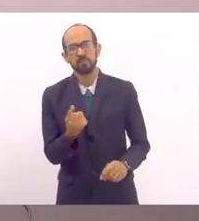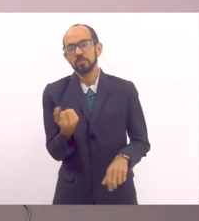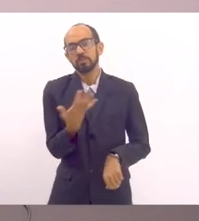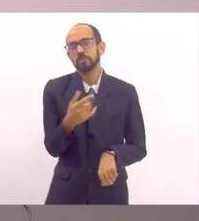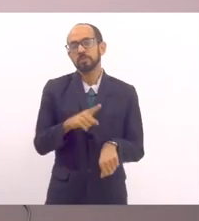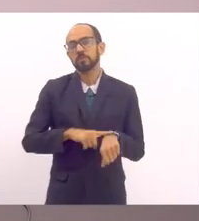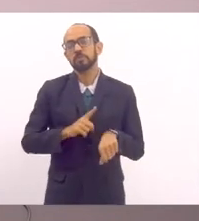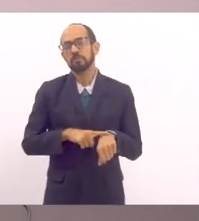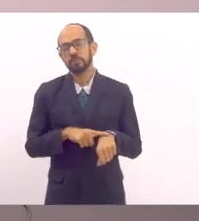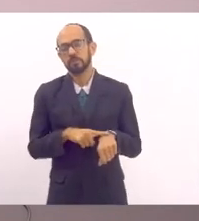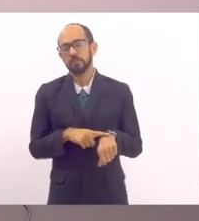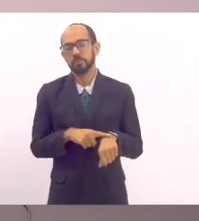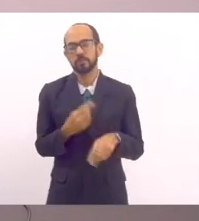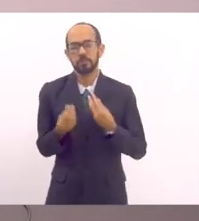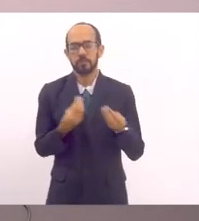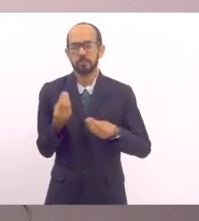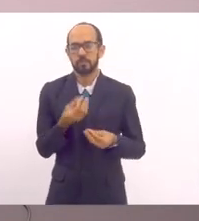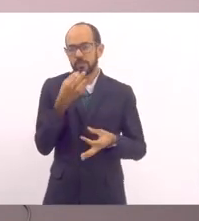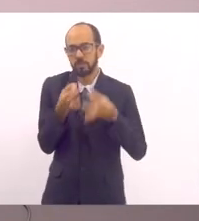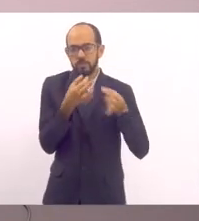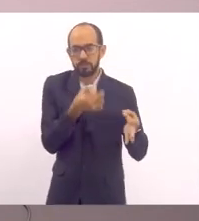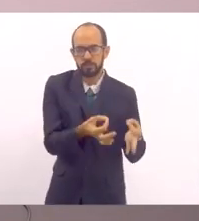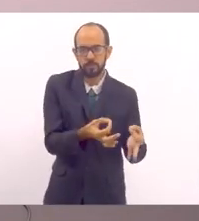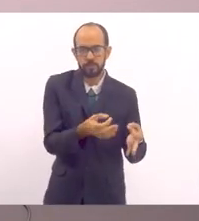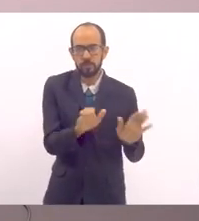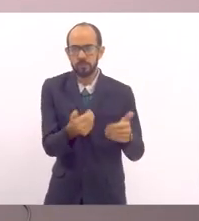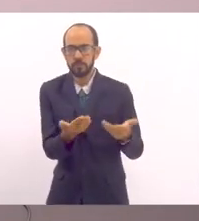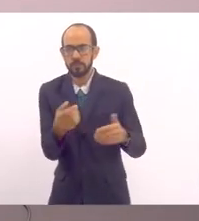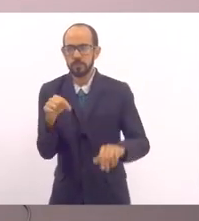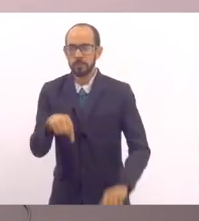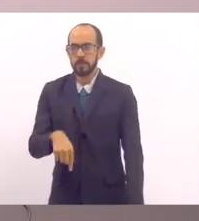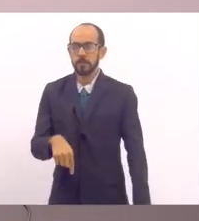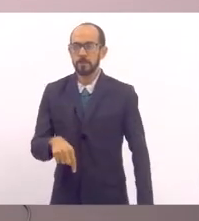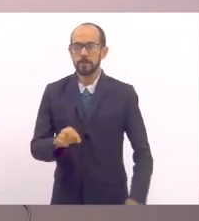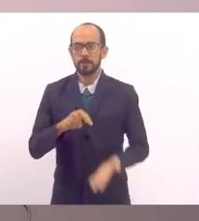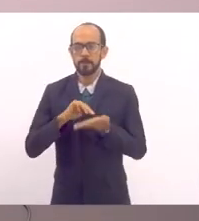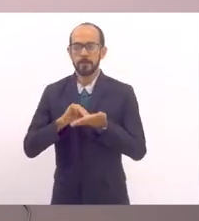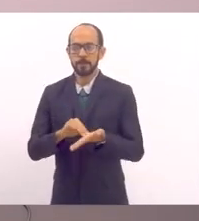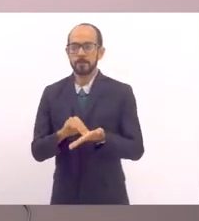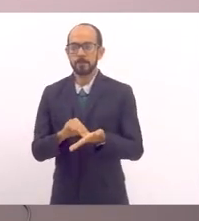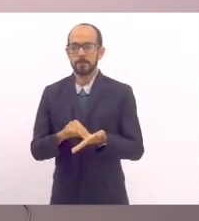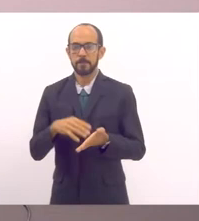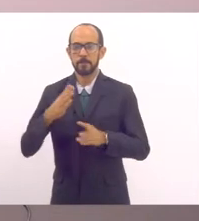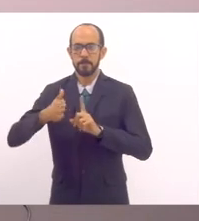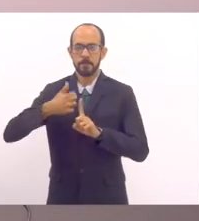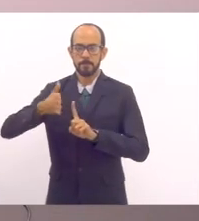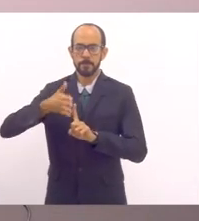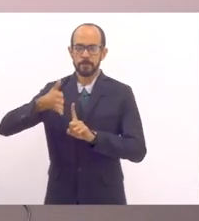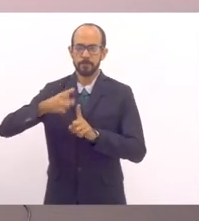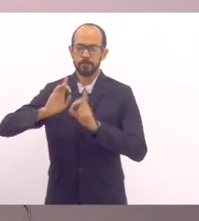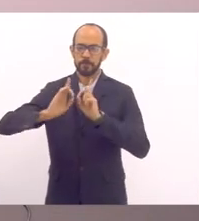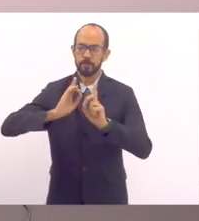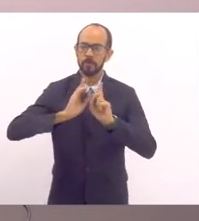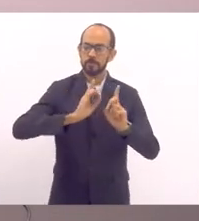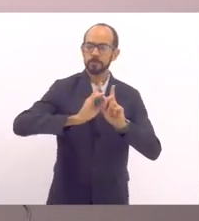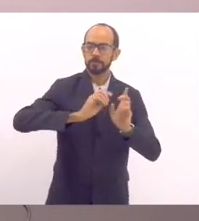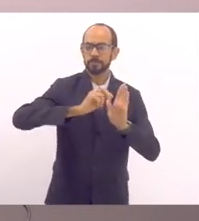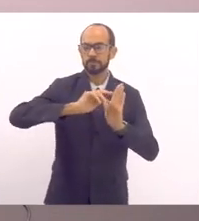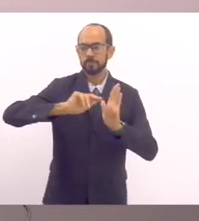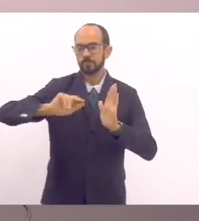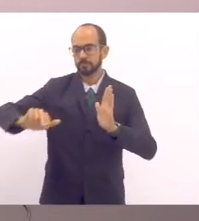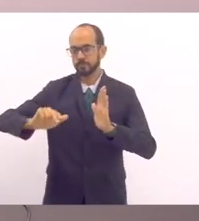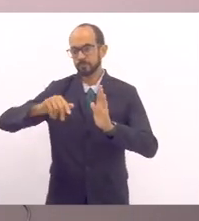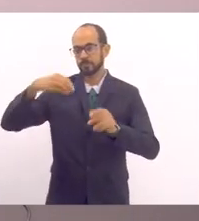e o quanto foram ouvidas. Então, o que tem aqui, na verdade, nessa mensagem, foi fruto de um longo debate dentro do Conselho de Estado de